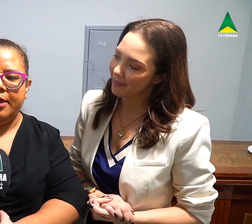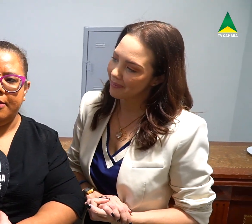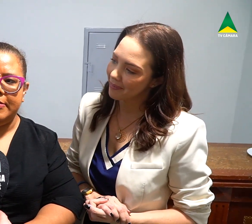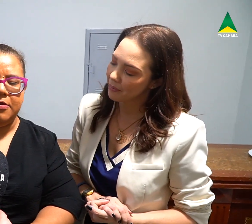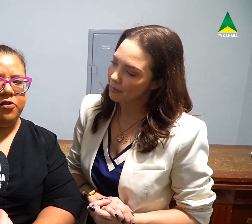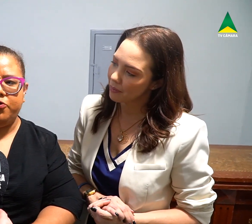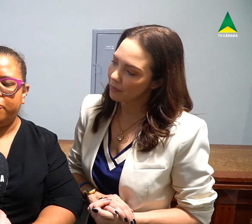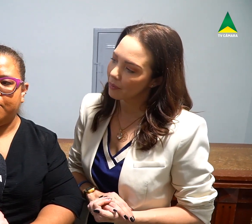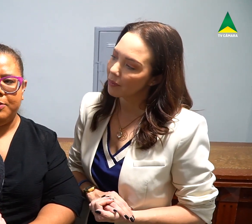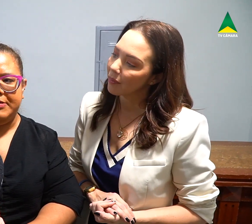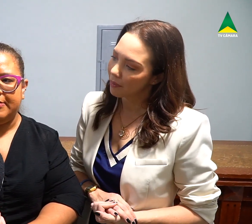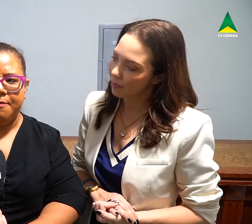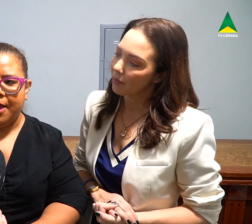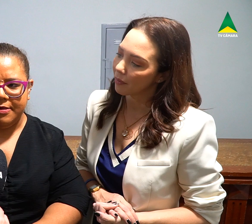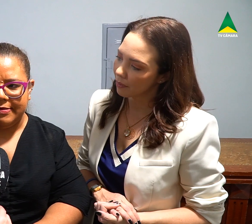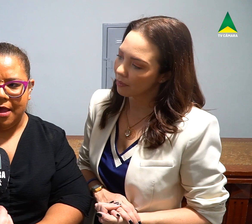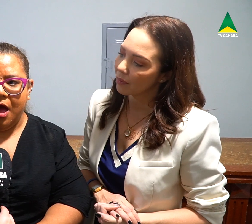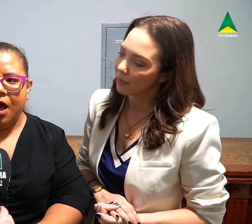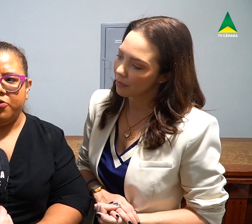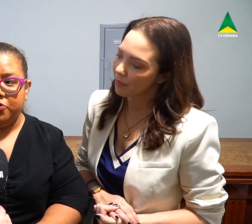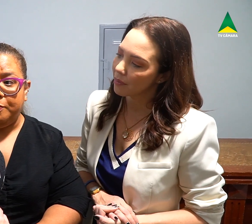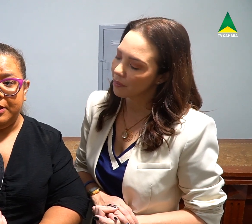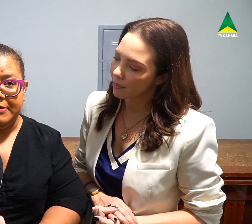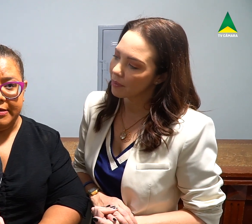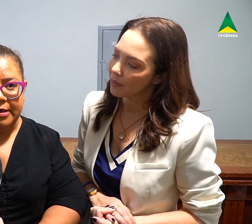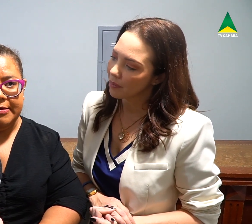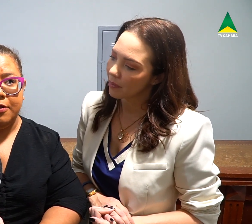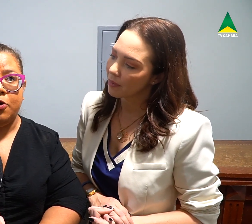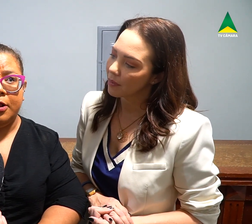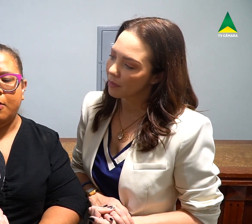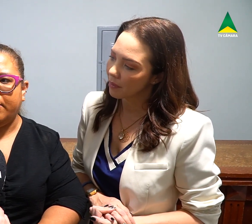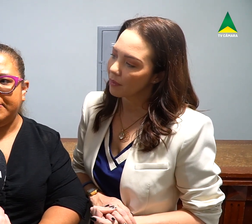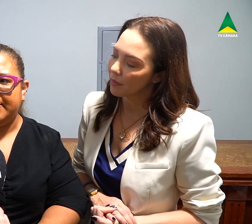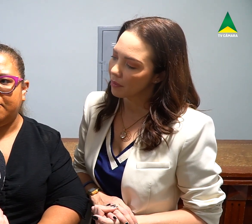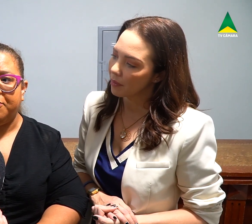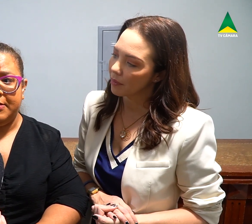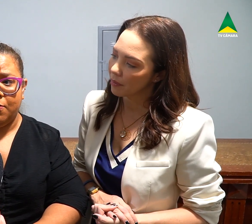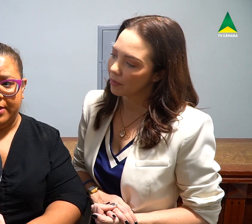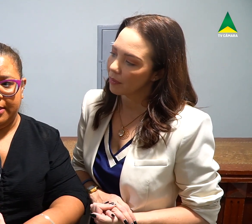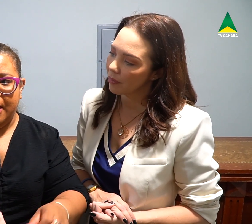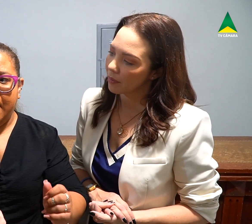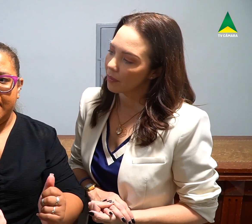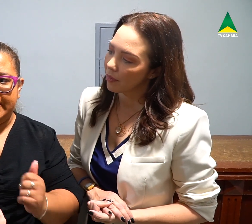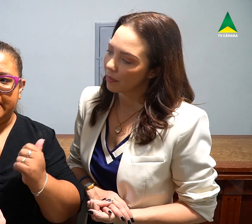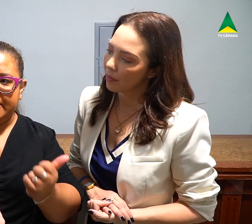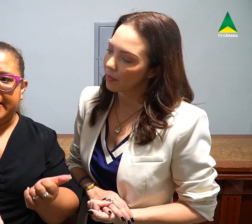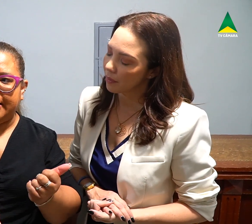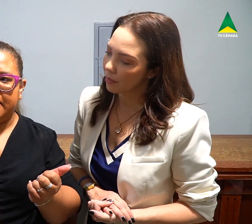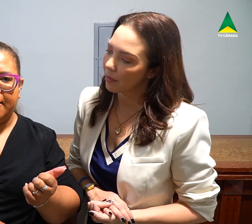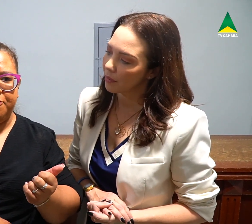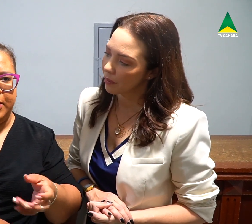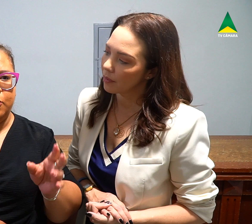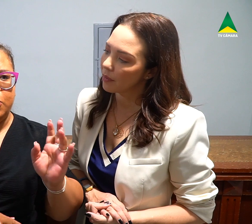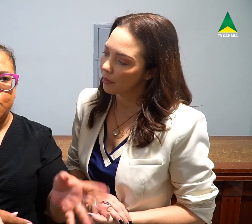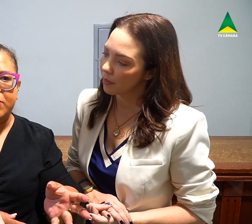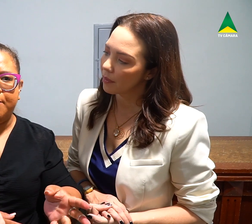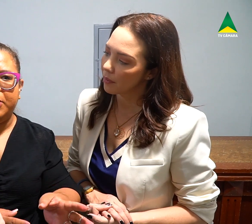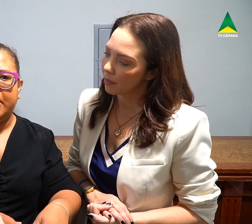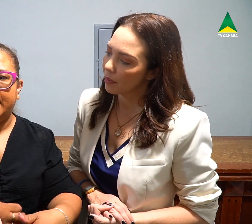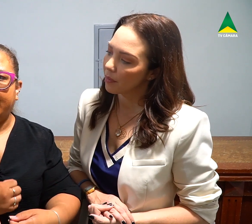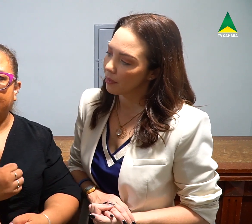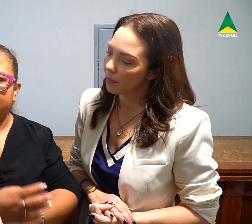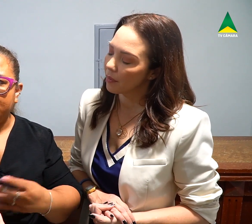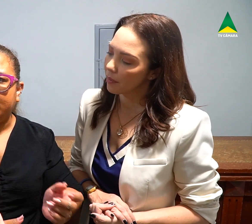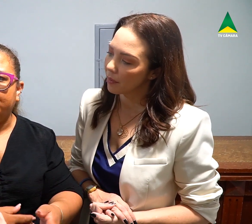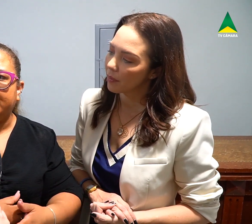de leis a gente já não precisa mais. A gente precisa tornar conhecido, fazer com que essa criançada que está vindo, que usa